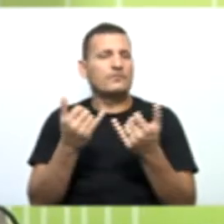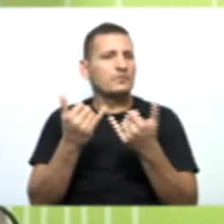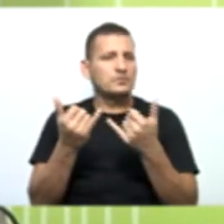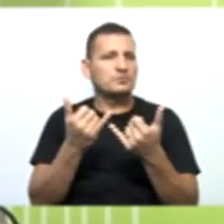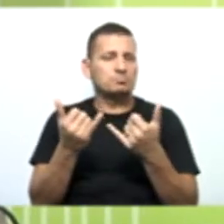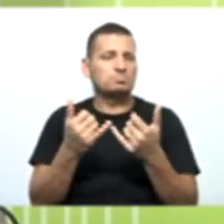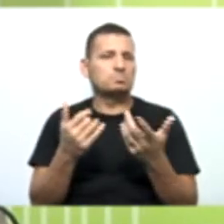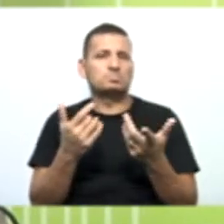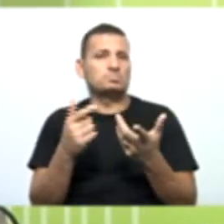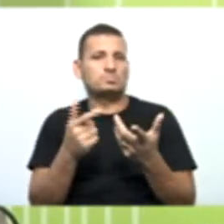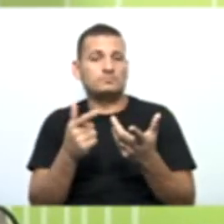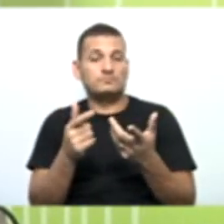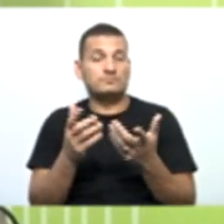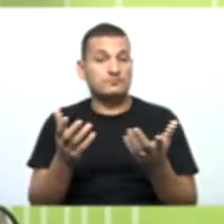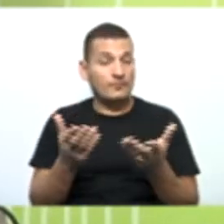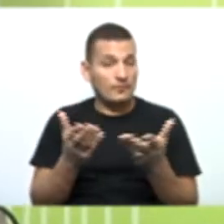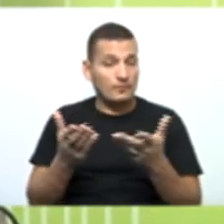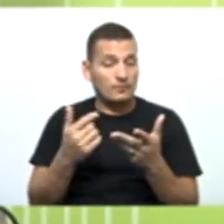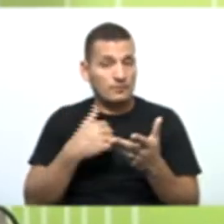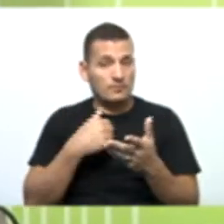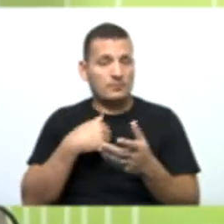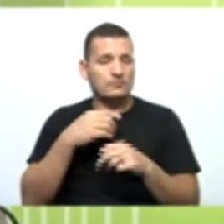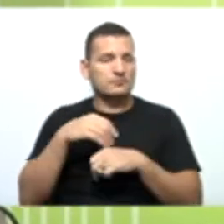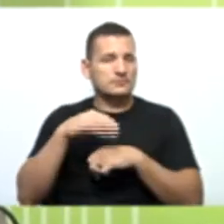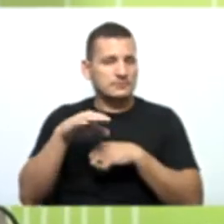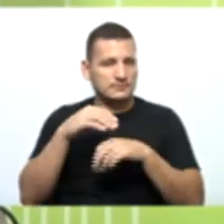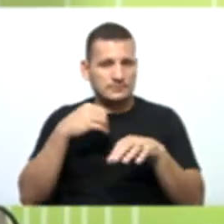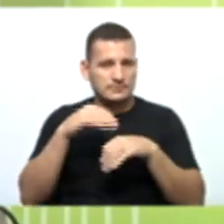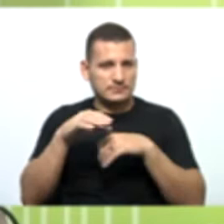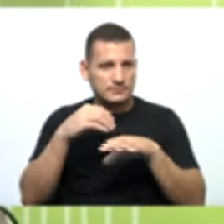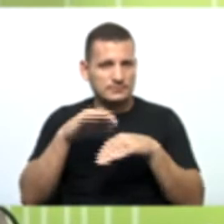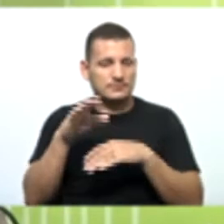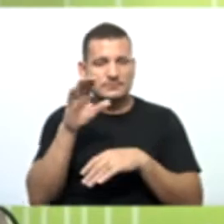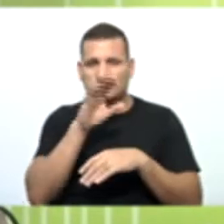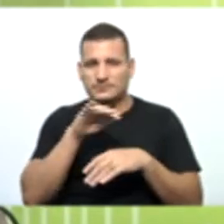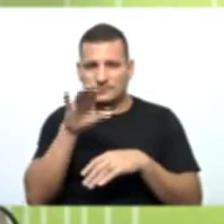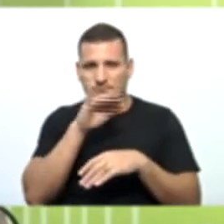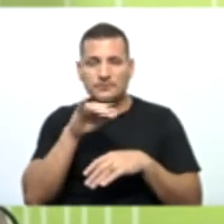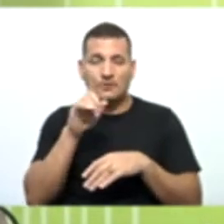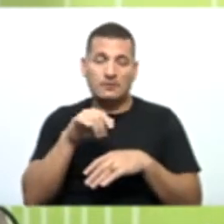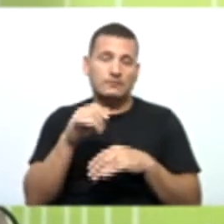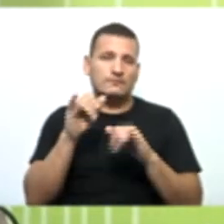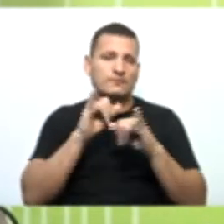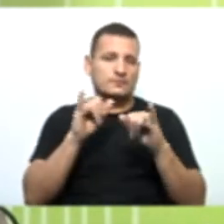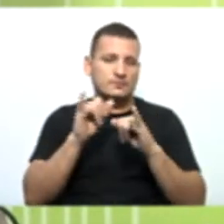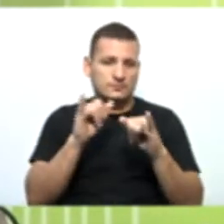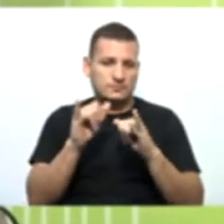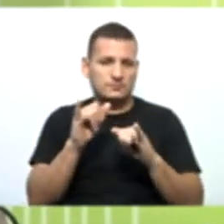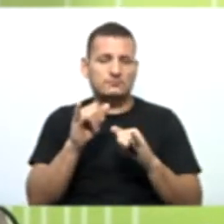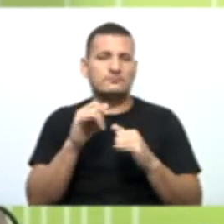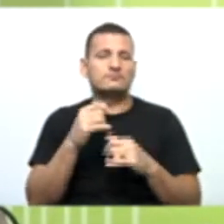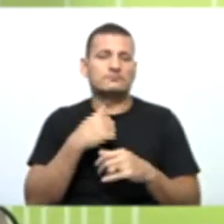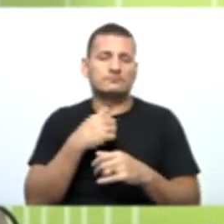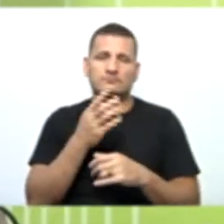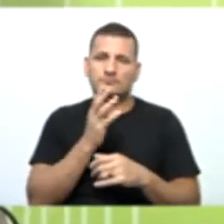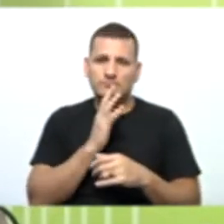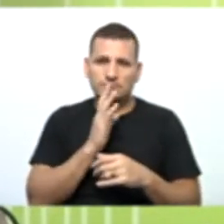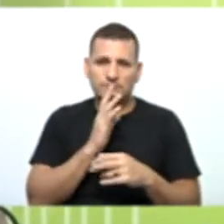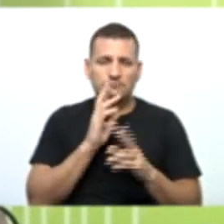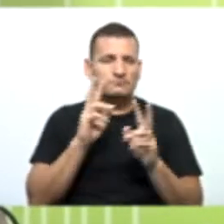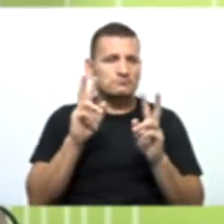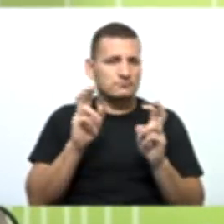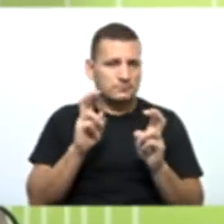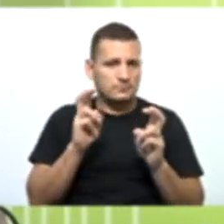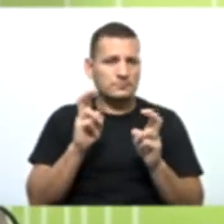ter. O que eu estou passando para você é uma forma de informação. Eu interpretei, e conheço do assunto e